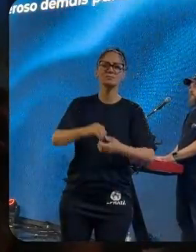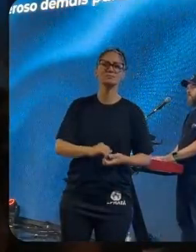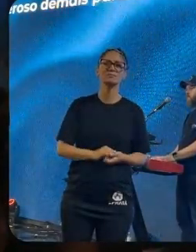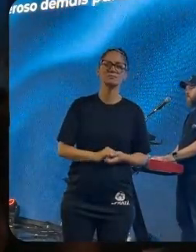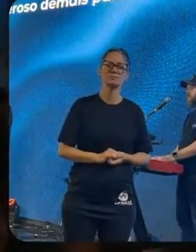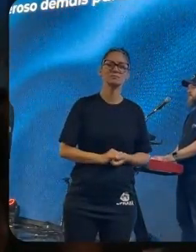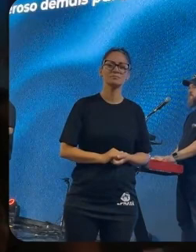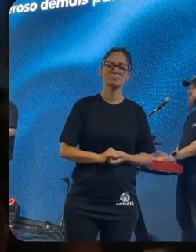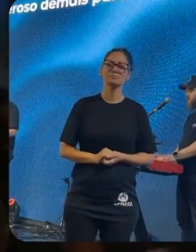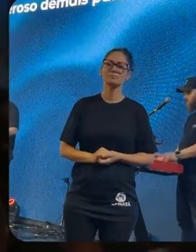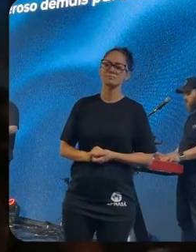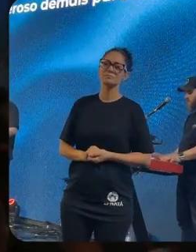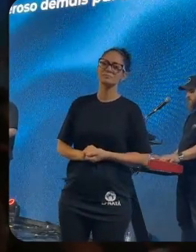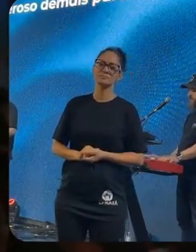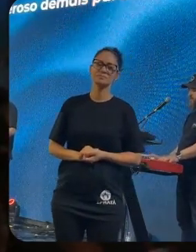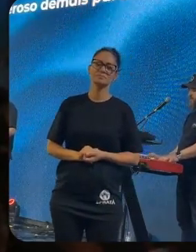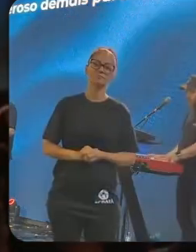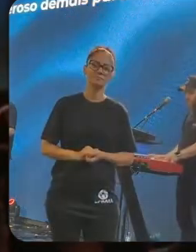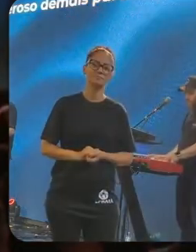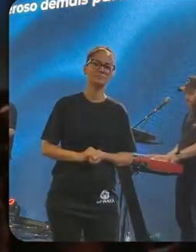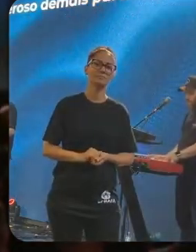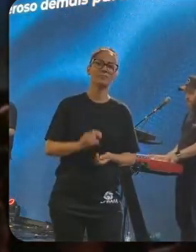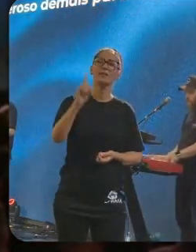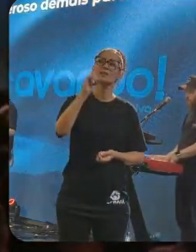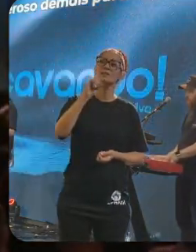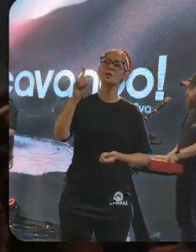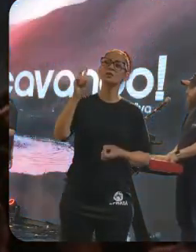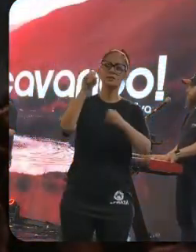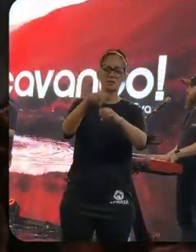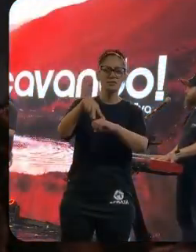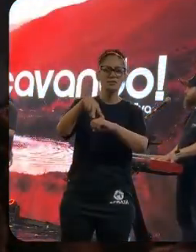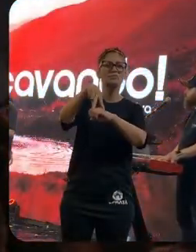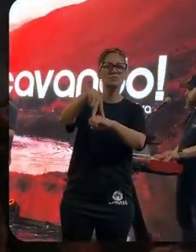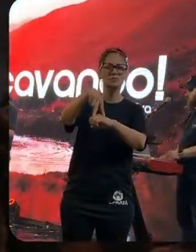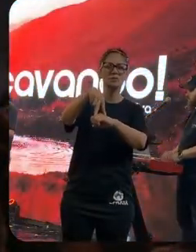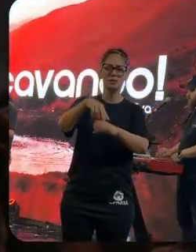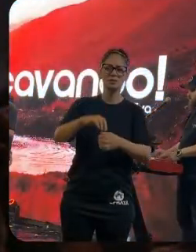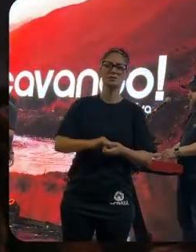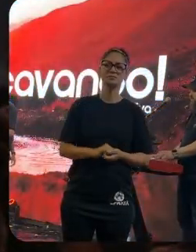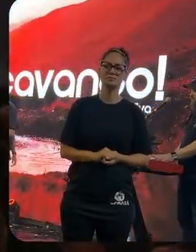Estão te expulsando? Não, Deus está te promovendo.